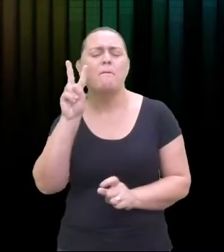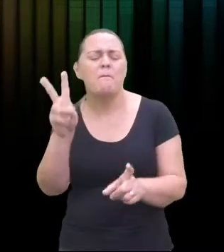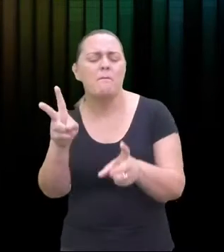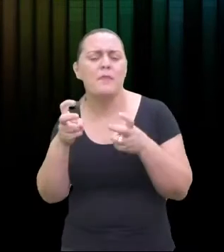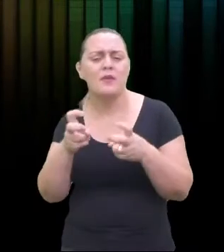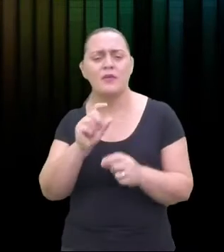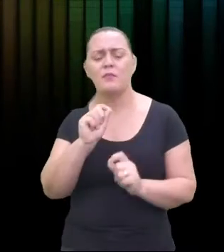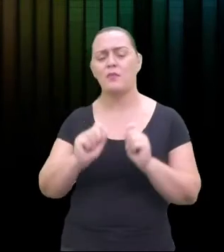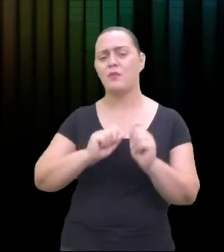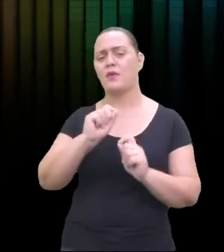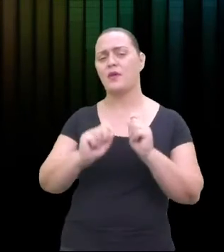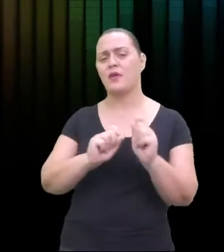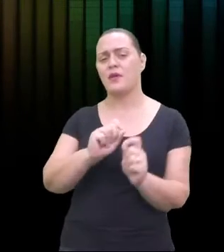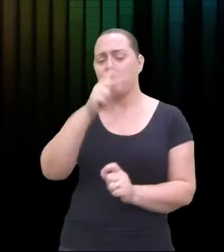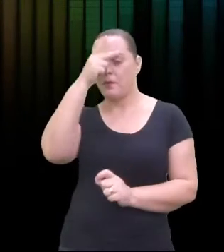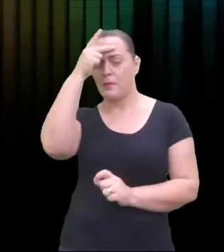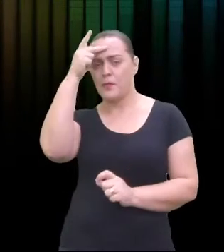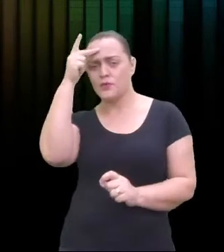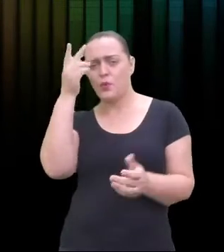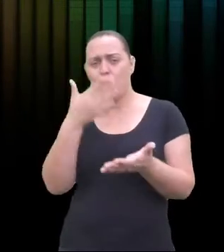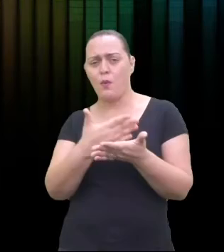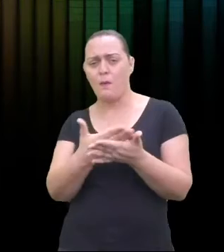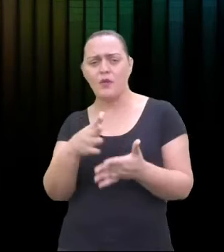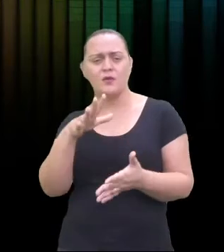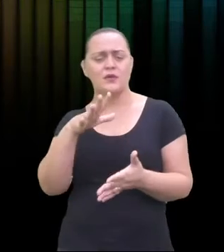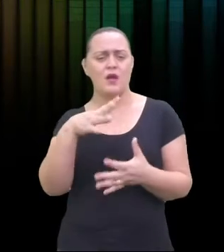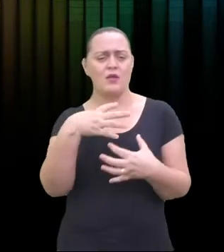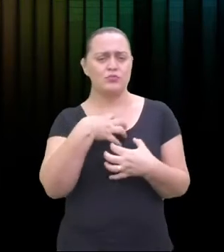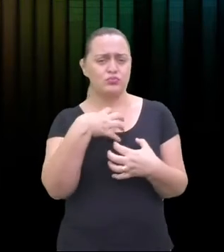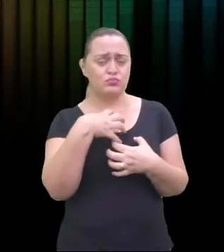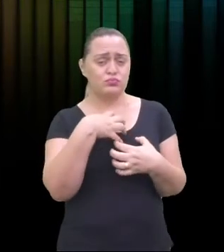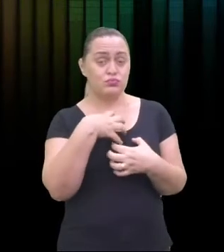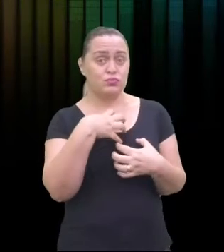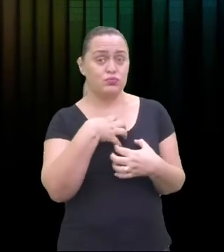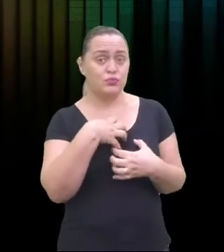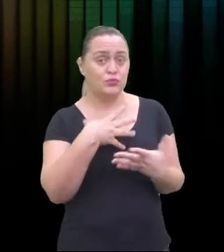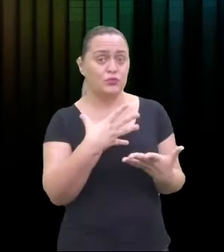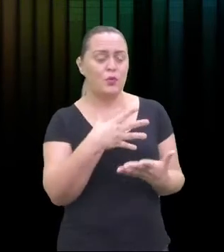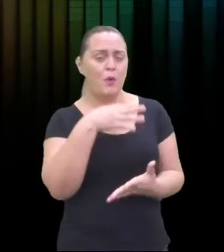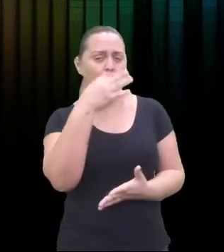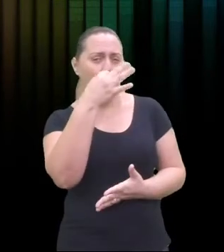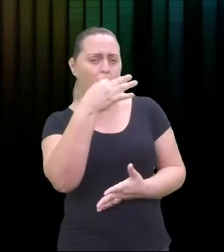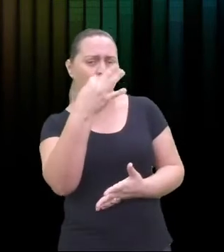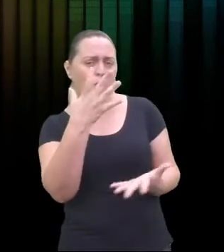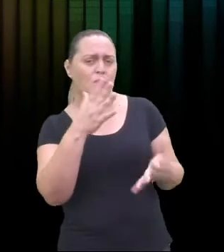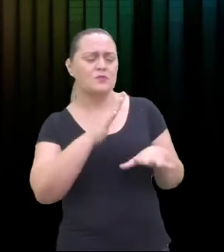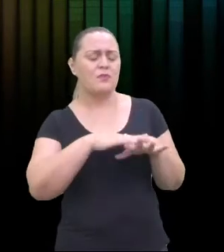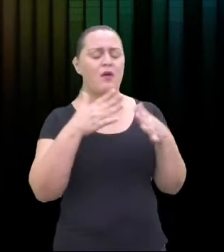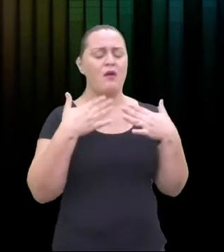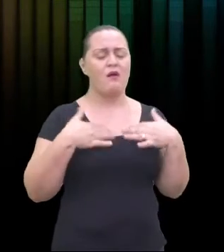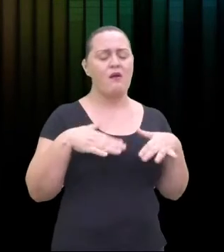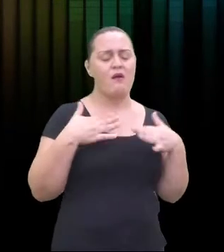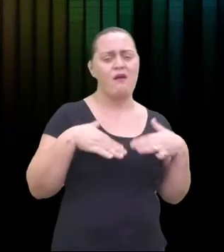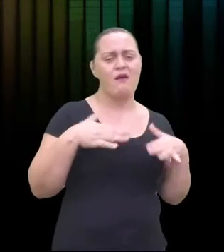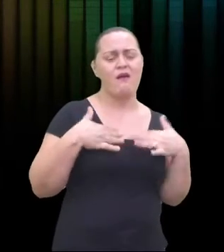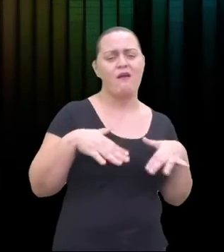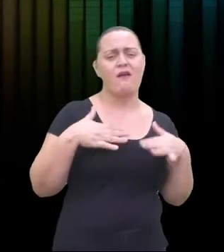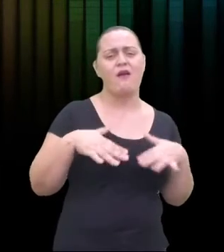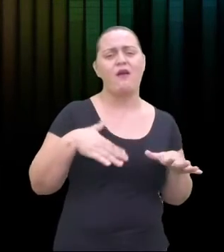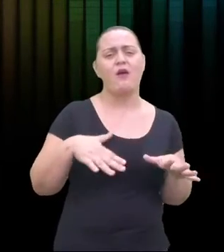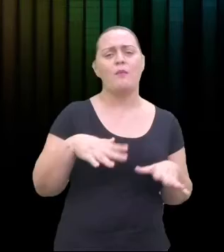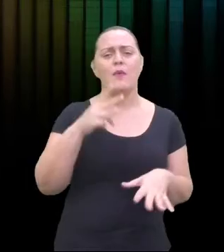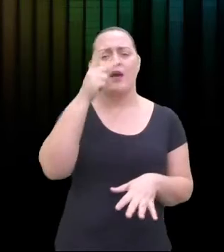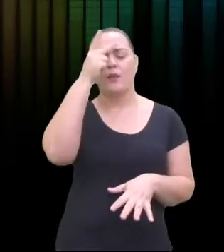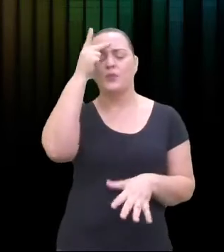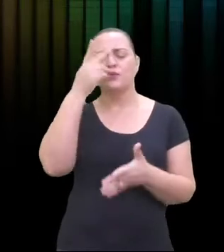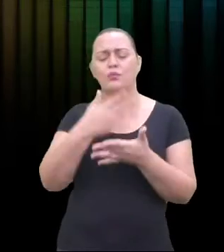eles sentem-se mais empatia, porque se identifica com a tristeza expressa pelo artista. Às vezes, hoje, a gente usa